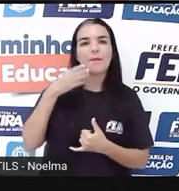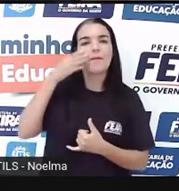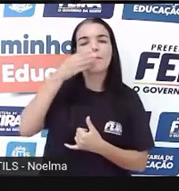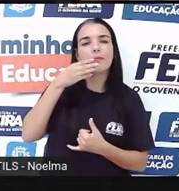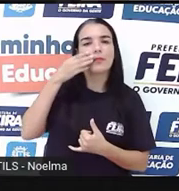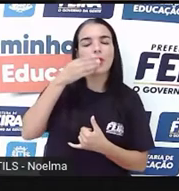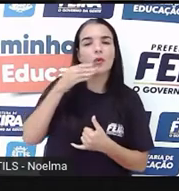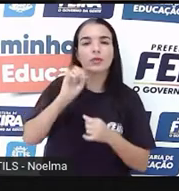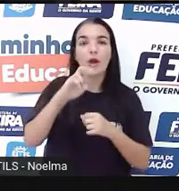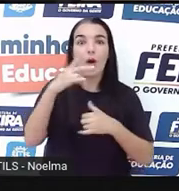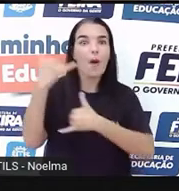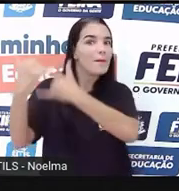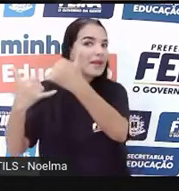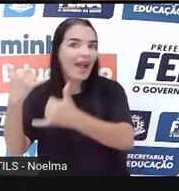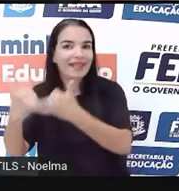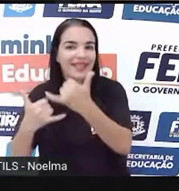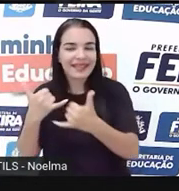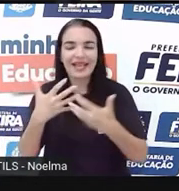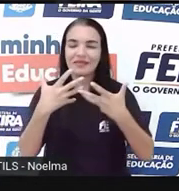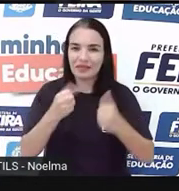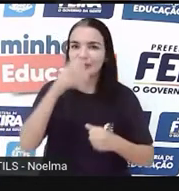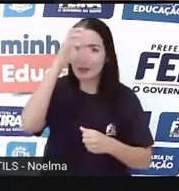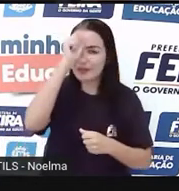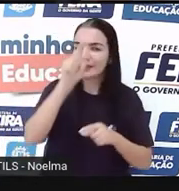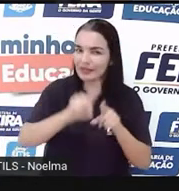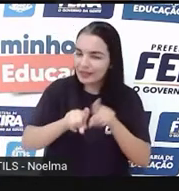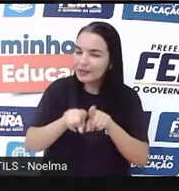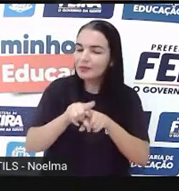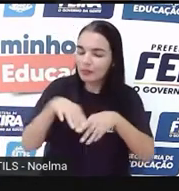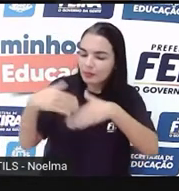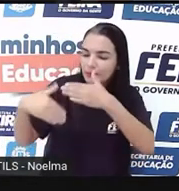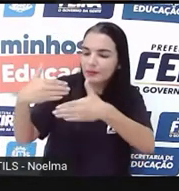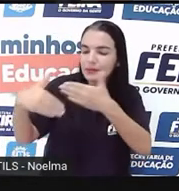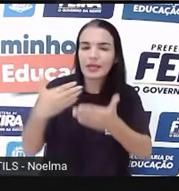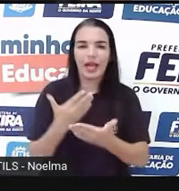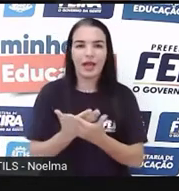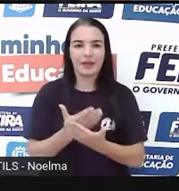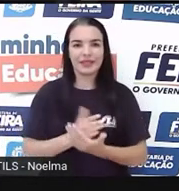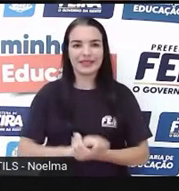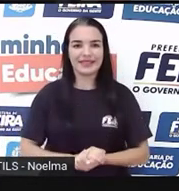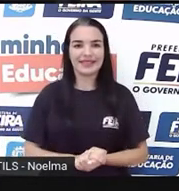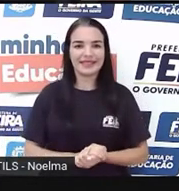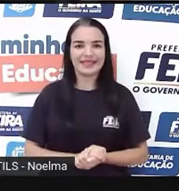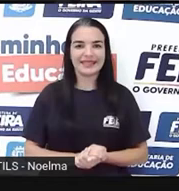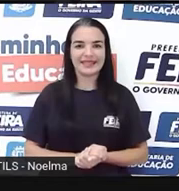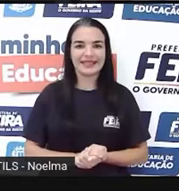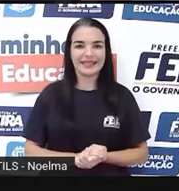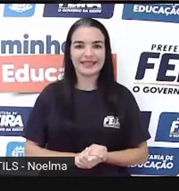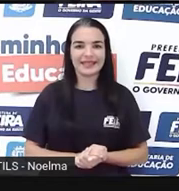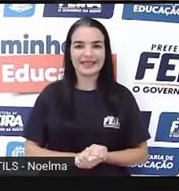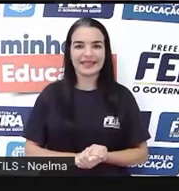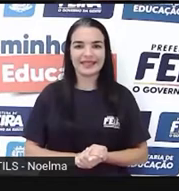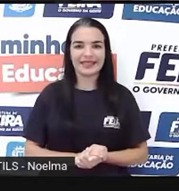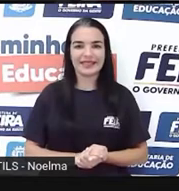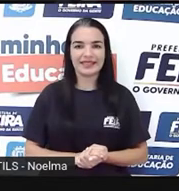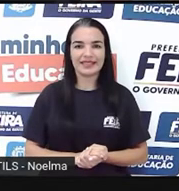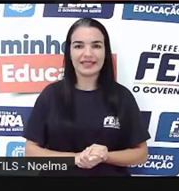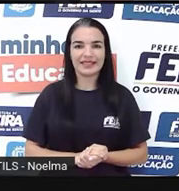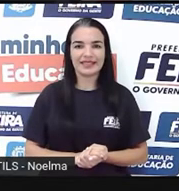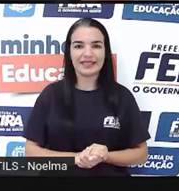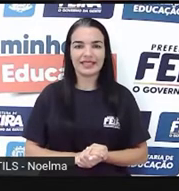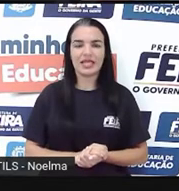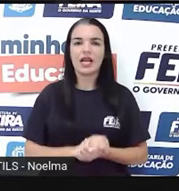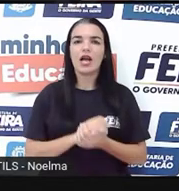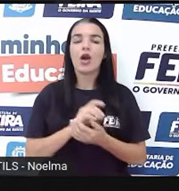travessuras. E nós vamos aprender um pouco mais sobre isso no decorrer da aula. The Jack O'Lantern, ou seja,